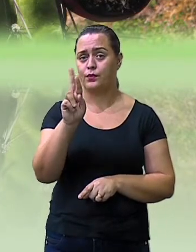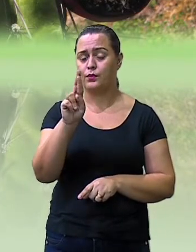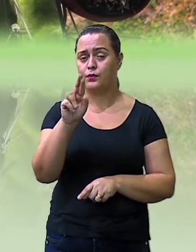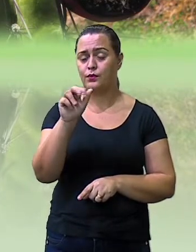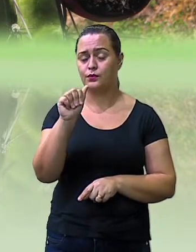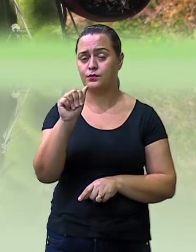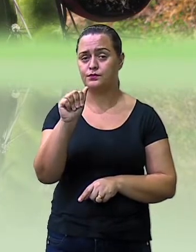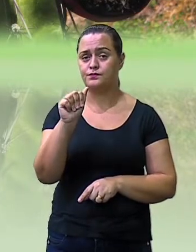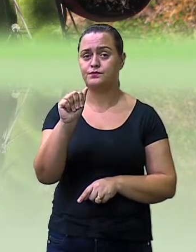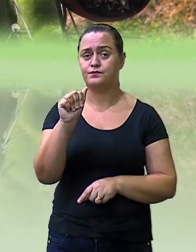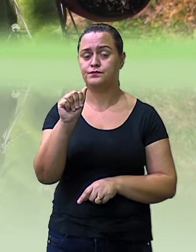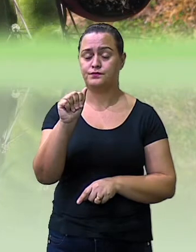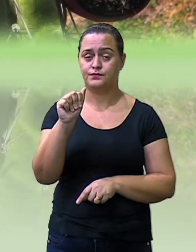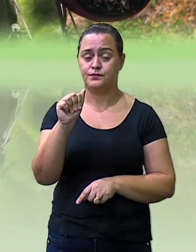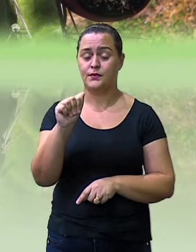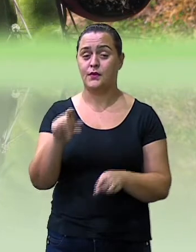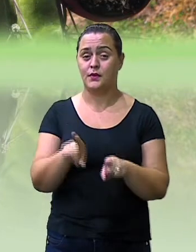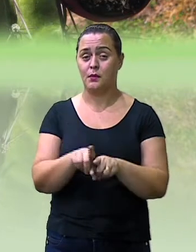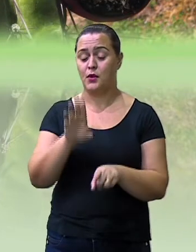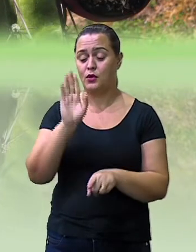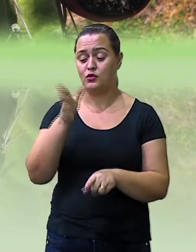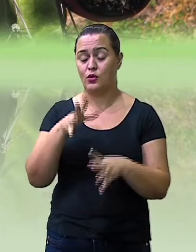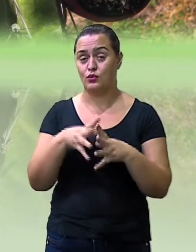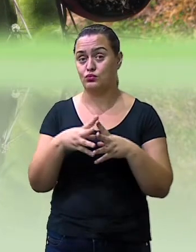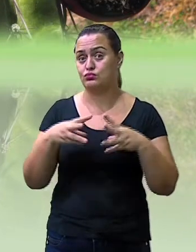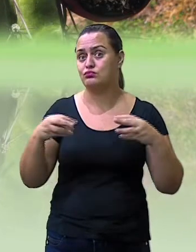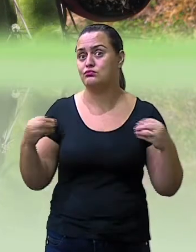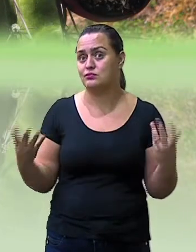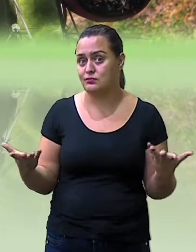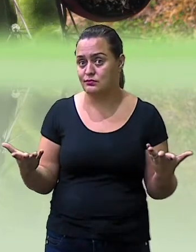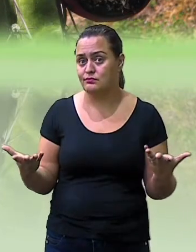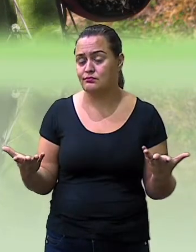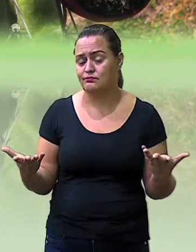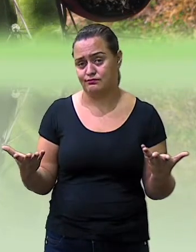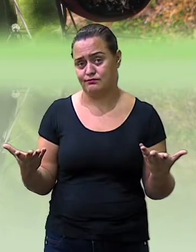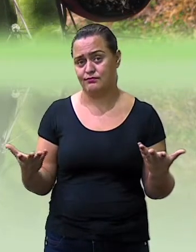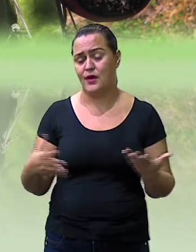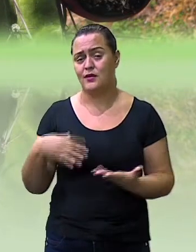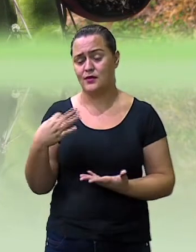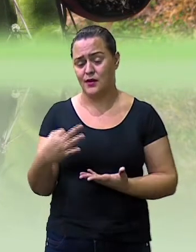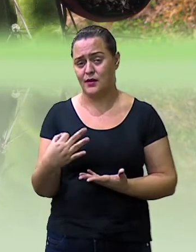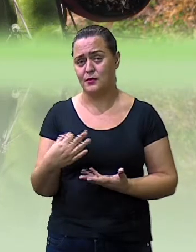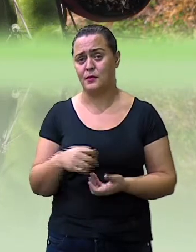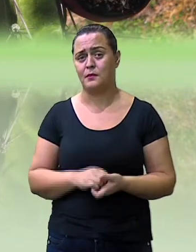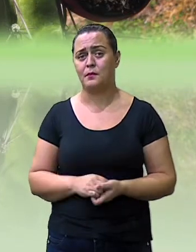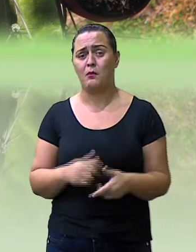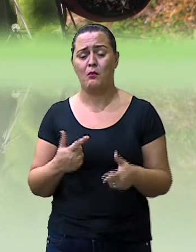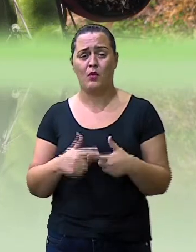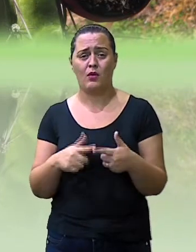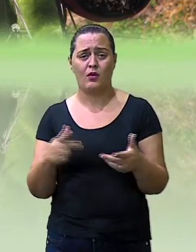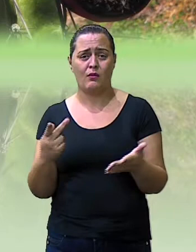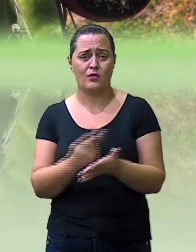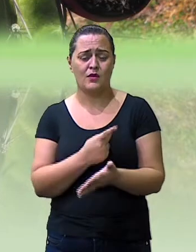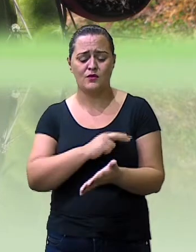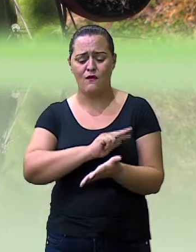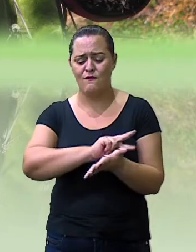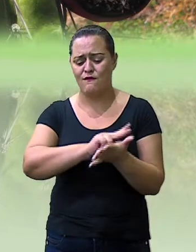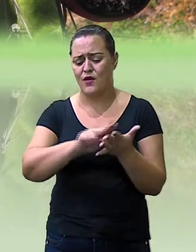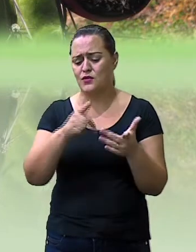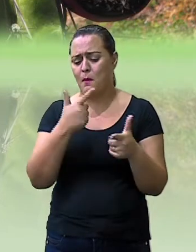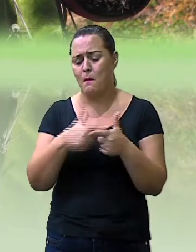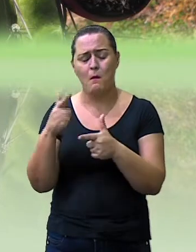ameaças, como acontece em muitos outros biomas, na Caatinga também sofre uma série de ameaças